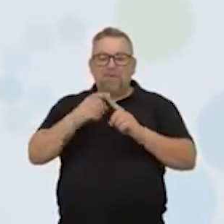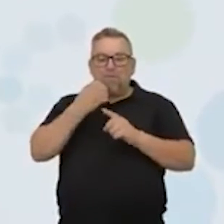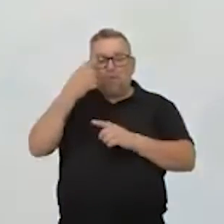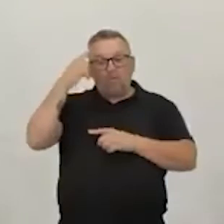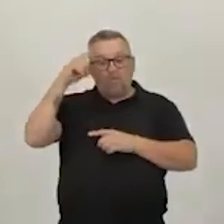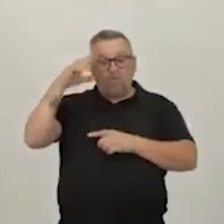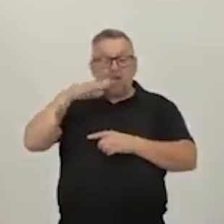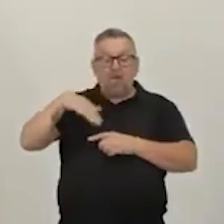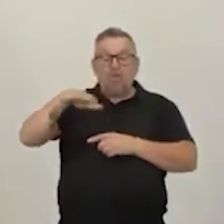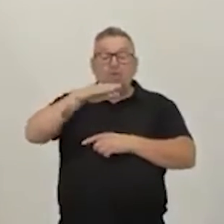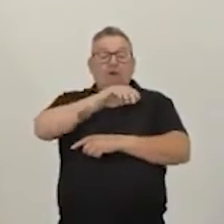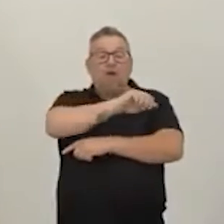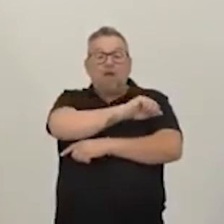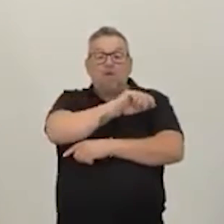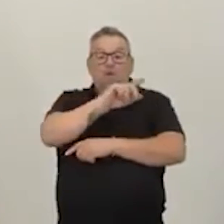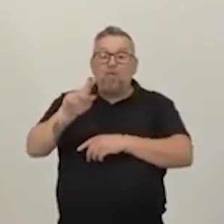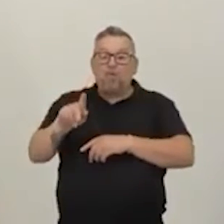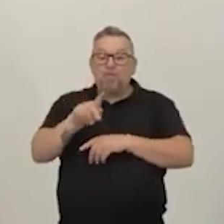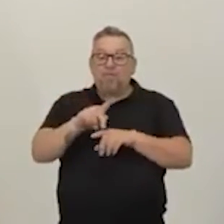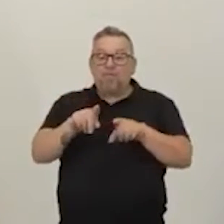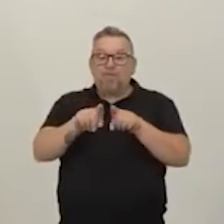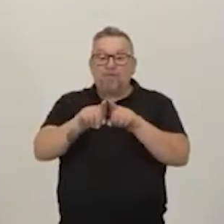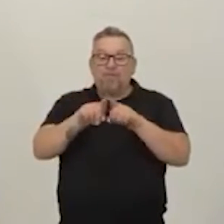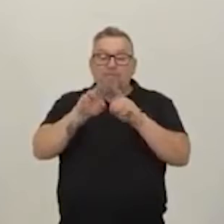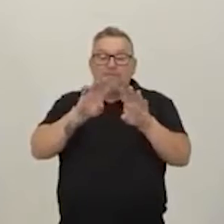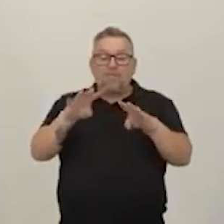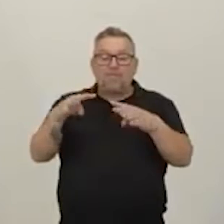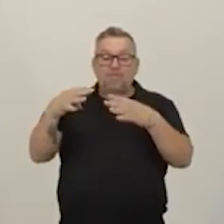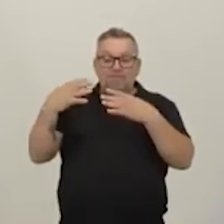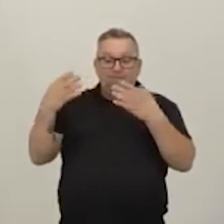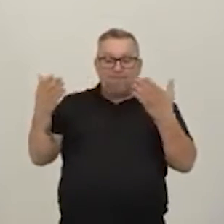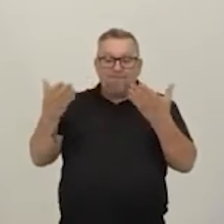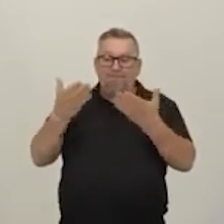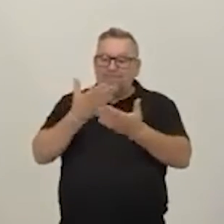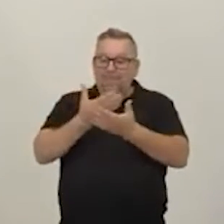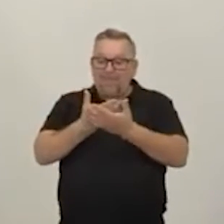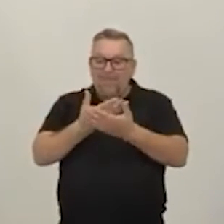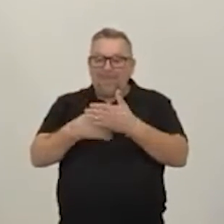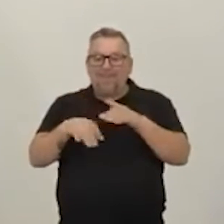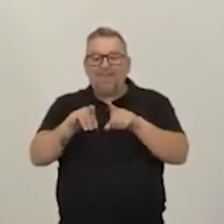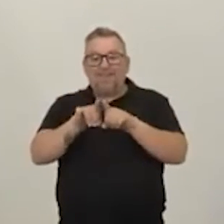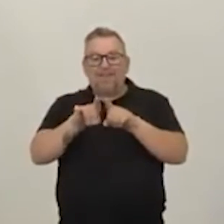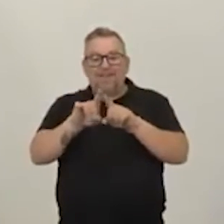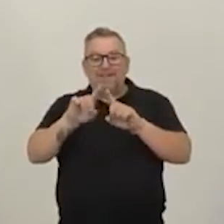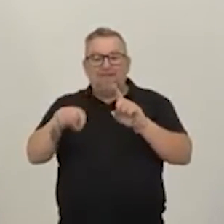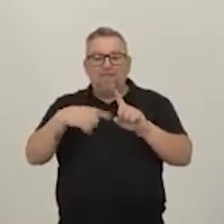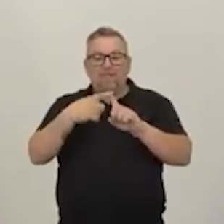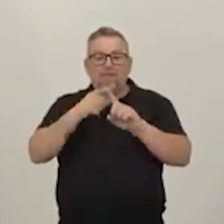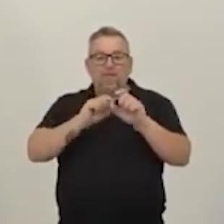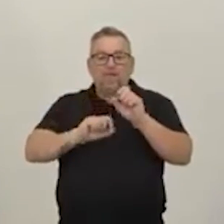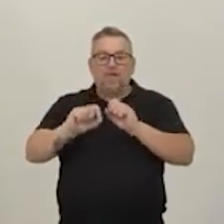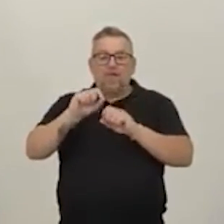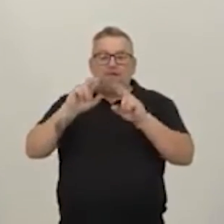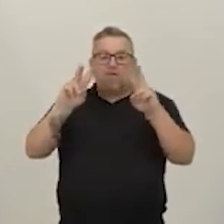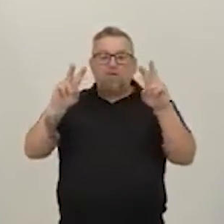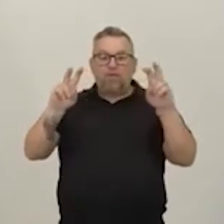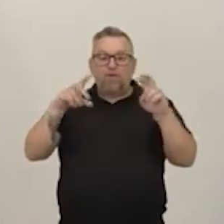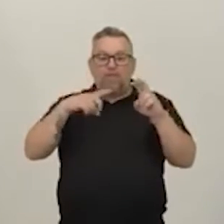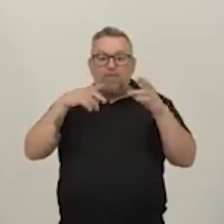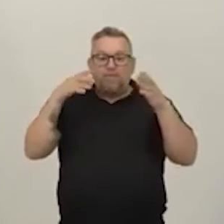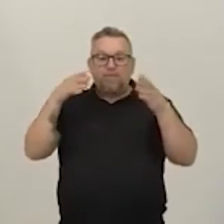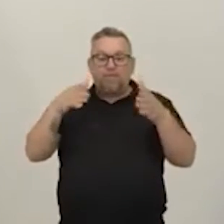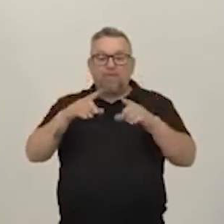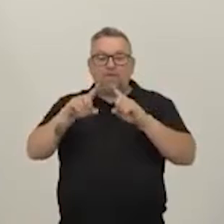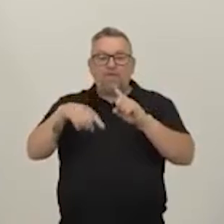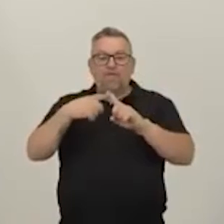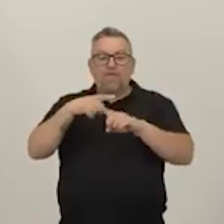todos os alunos, professores e a todos que irão acompanhar mais essa aula, né? Mas aí é um tema aí que a gente está abordando aí já